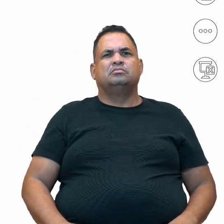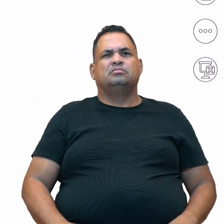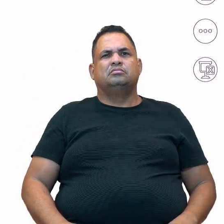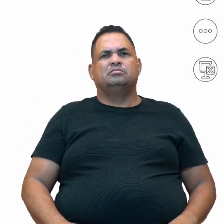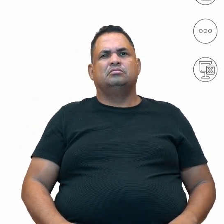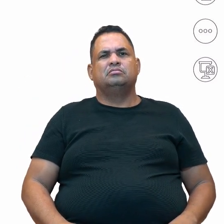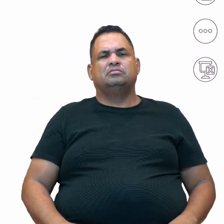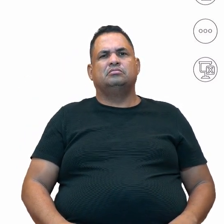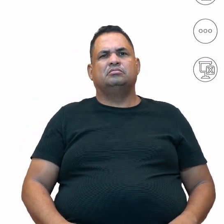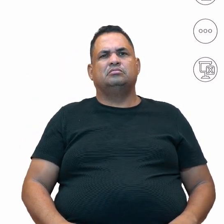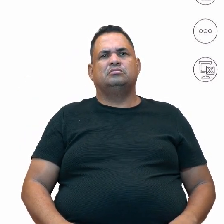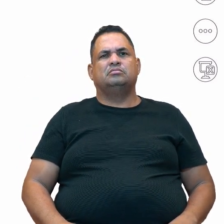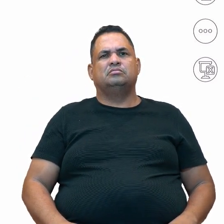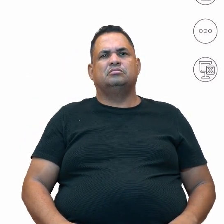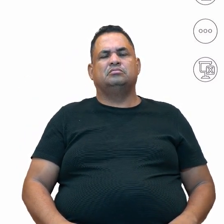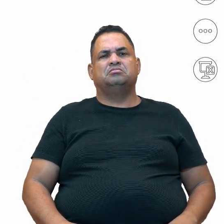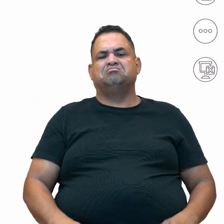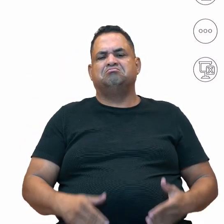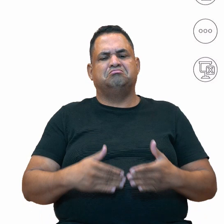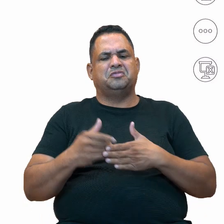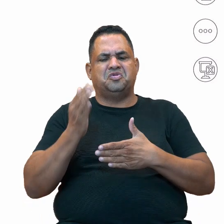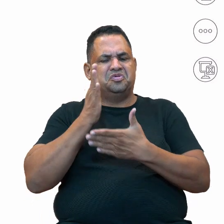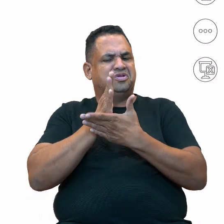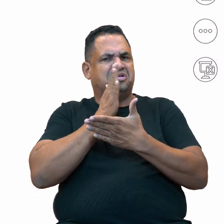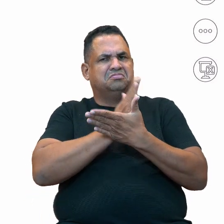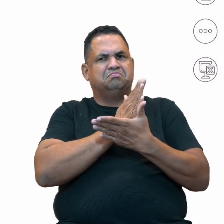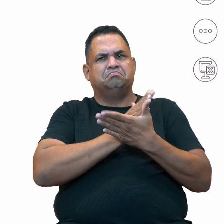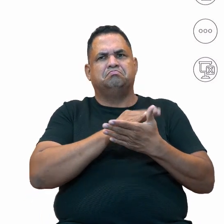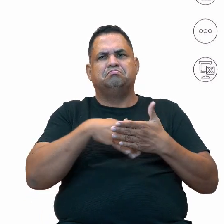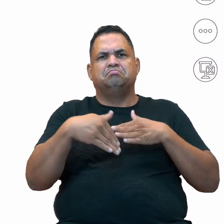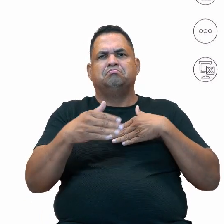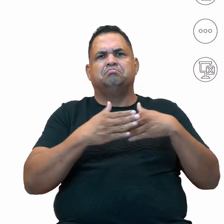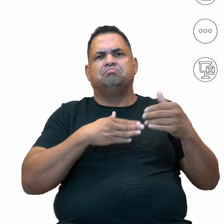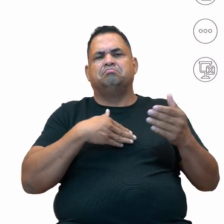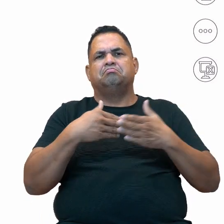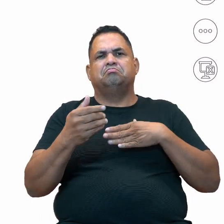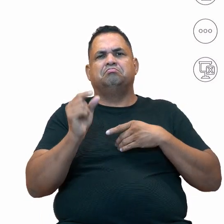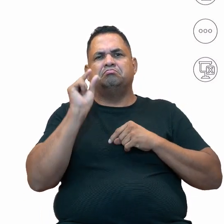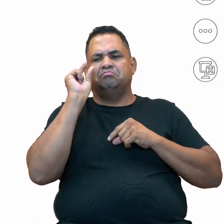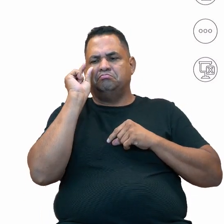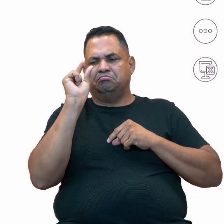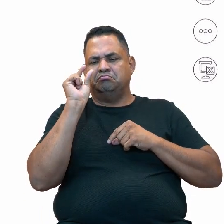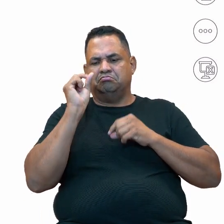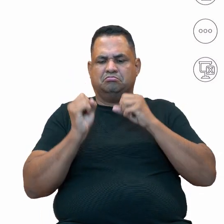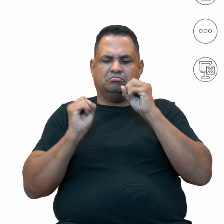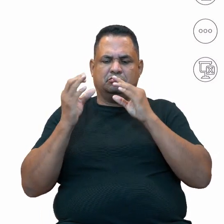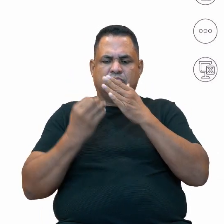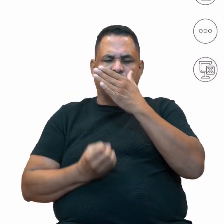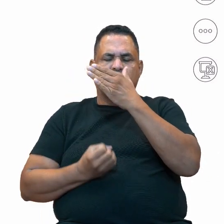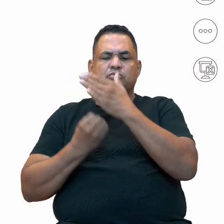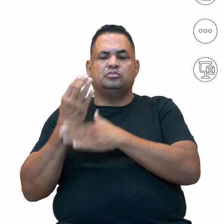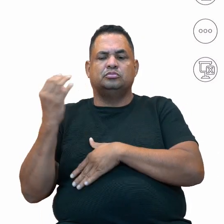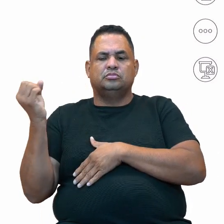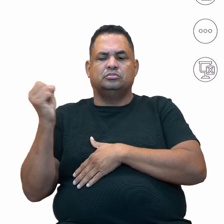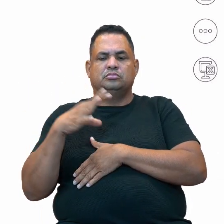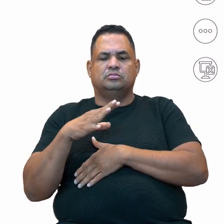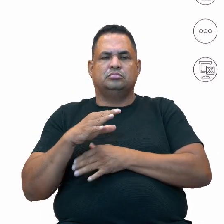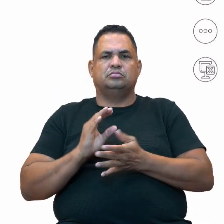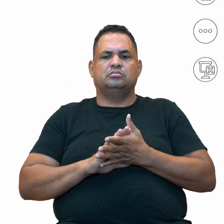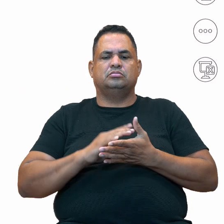cortasse ela aqui, se eu cortasse ela assim, esse pedacinho aqui, ó, ia regenerar uma nova